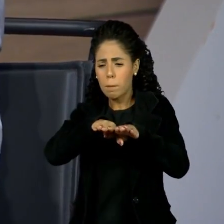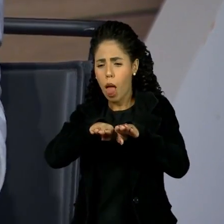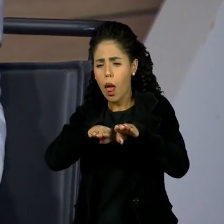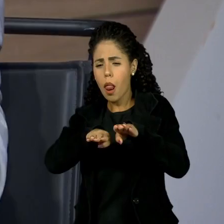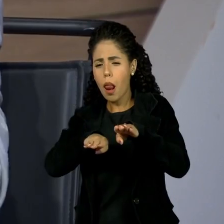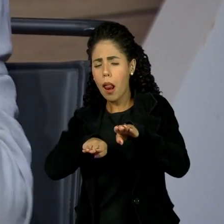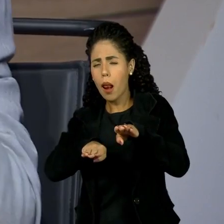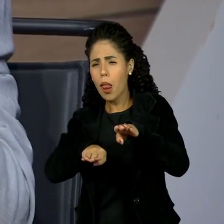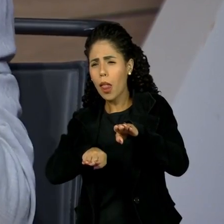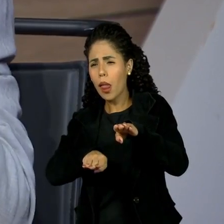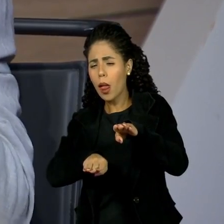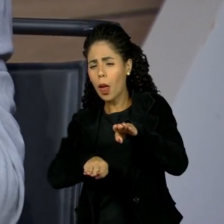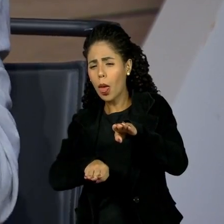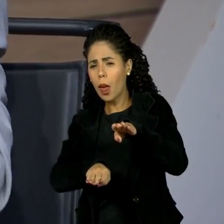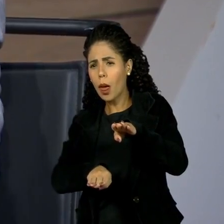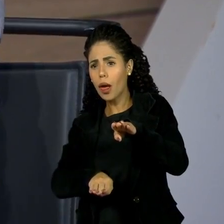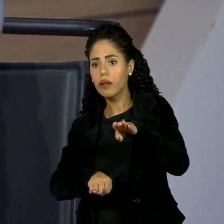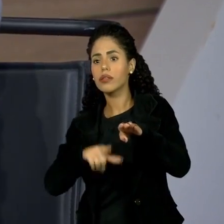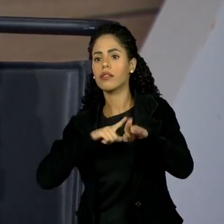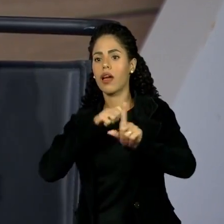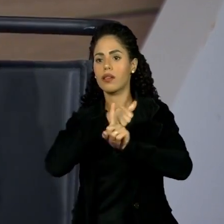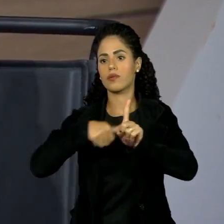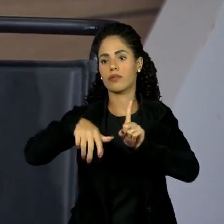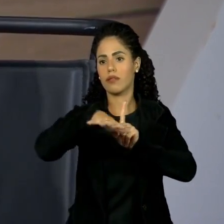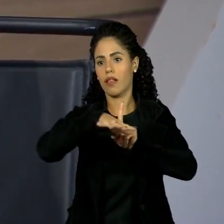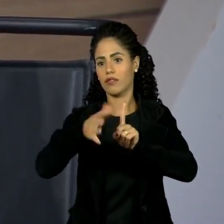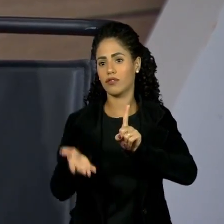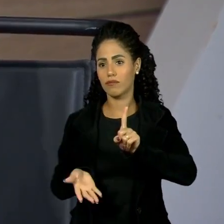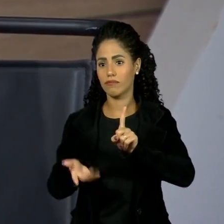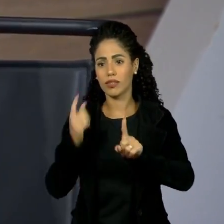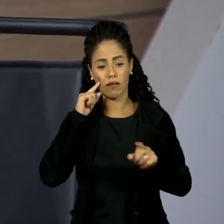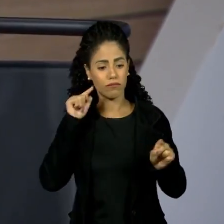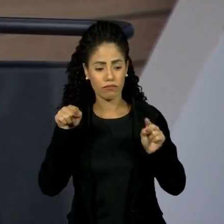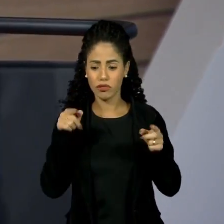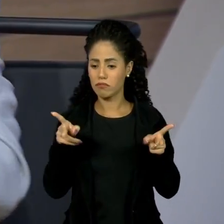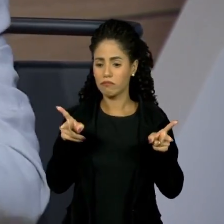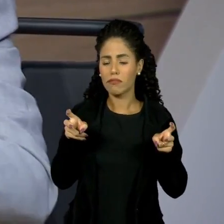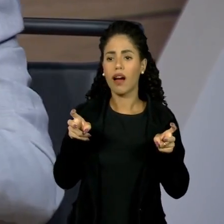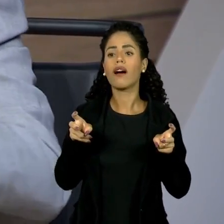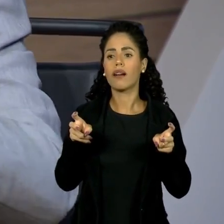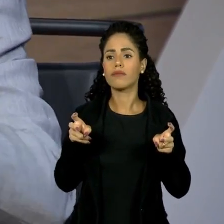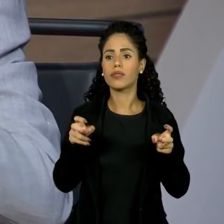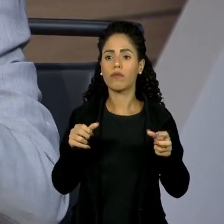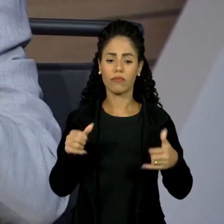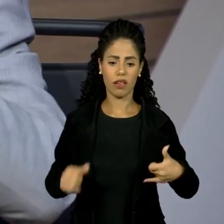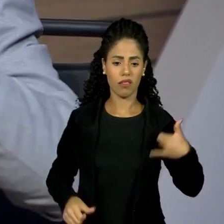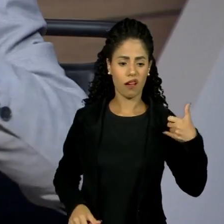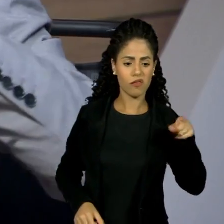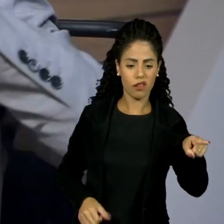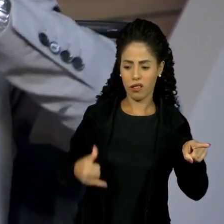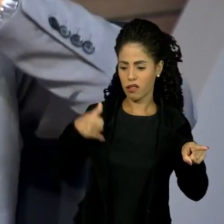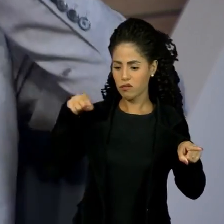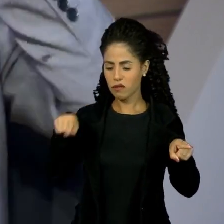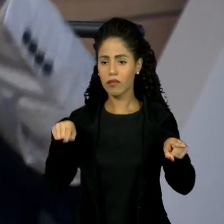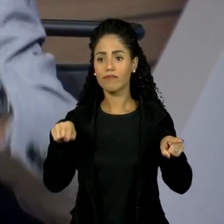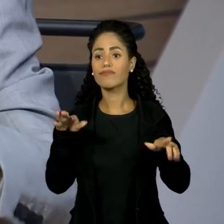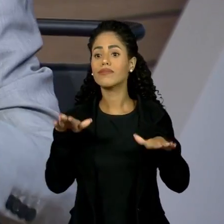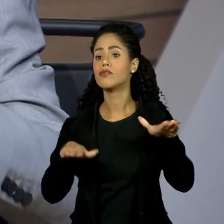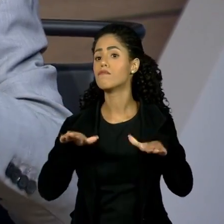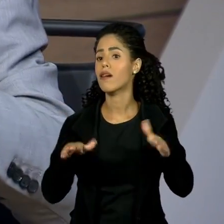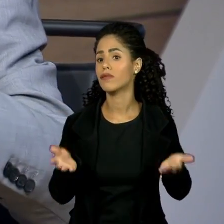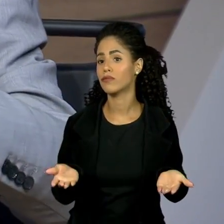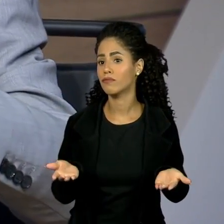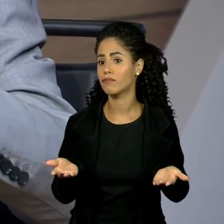que nos caracteriza, ela vai, na idade mais avançada, apenas se